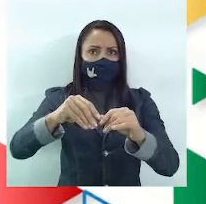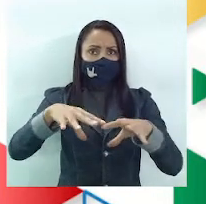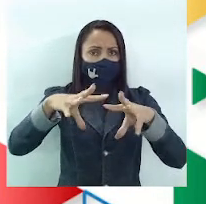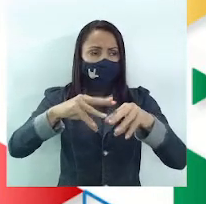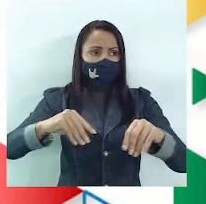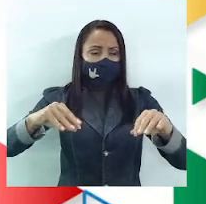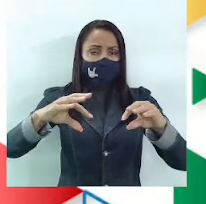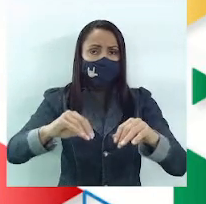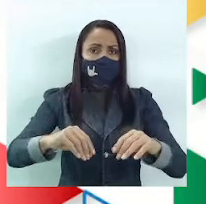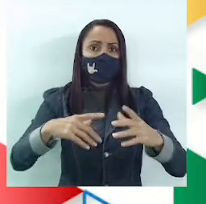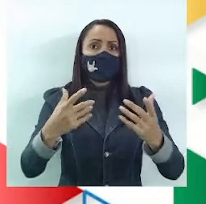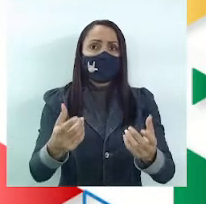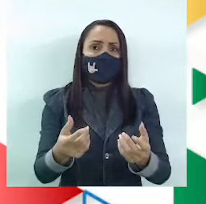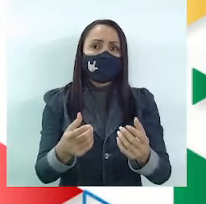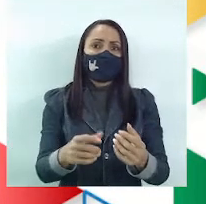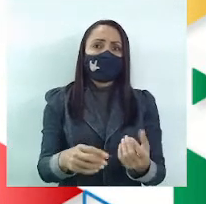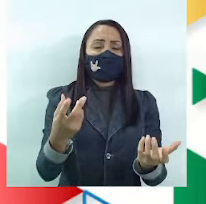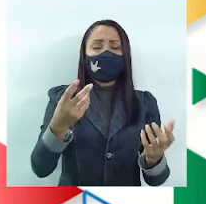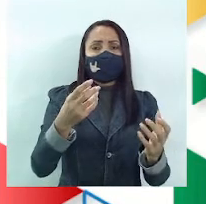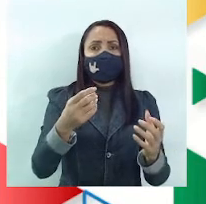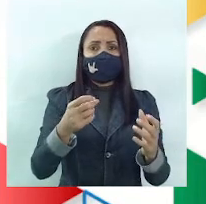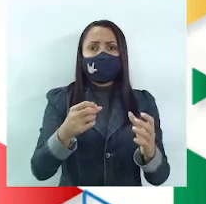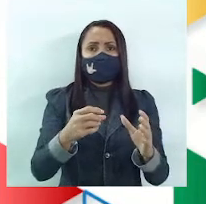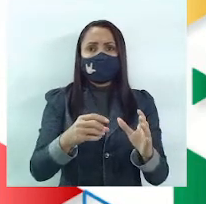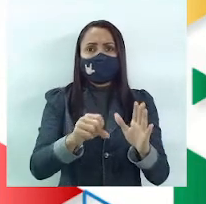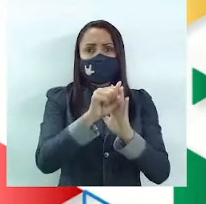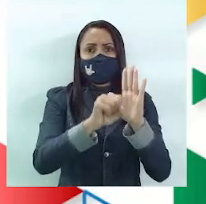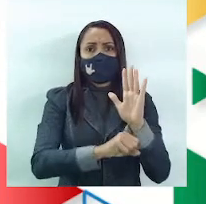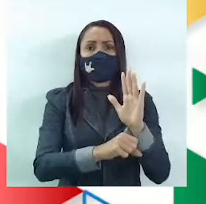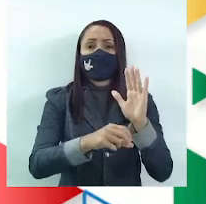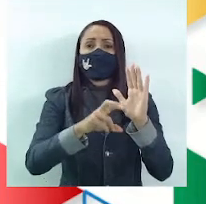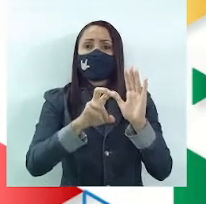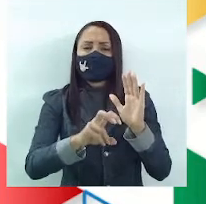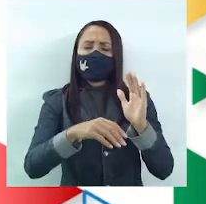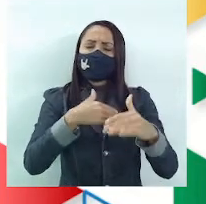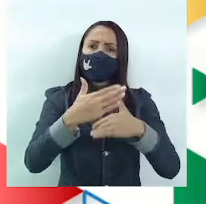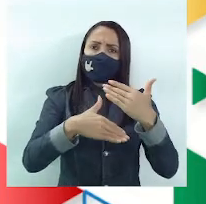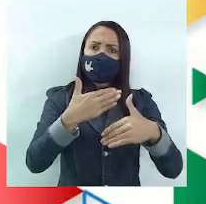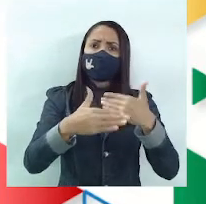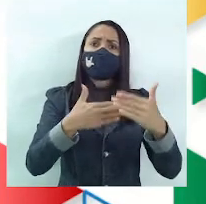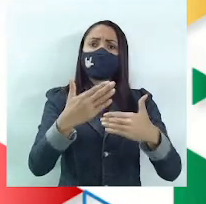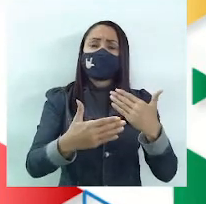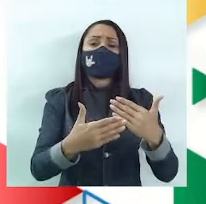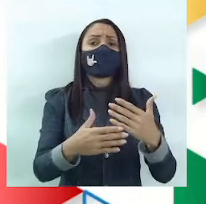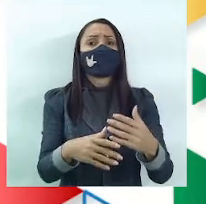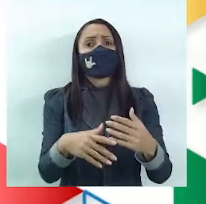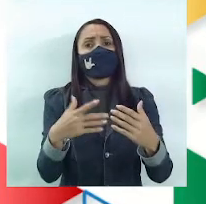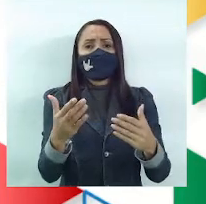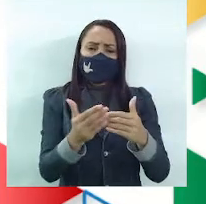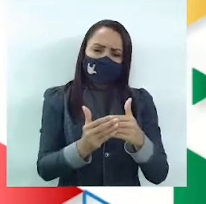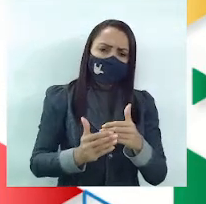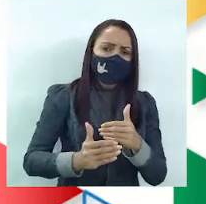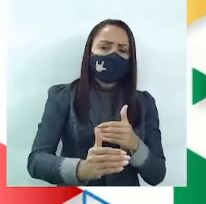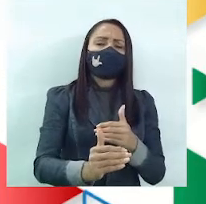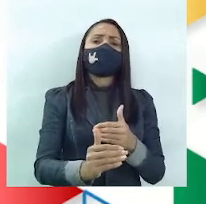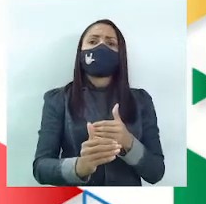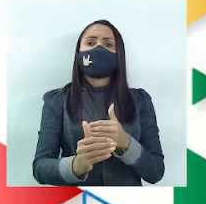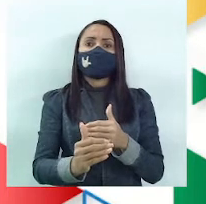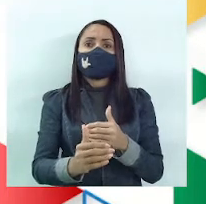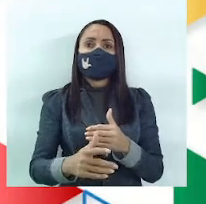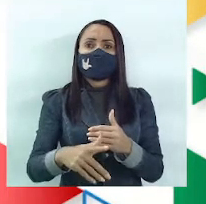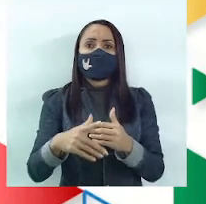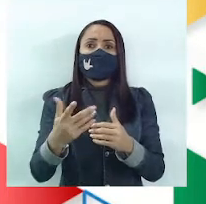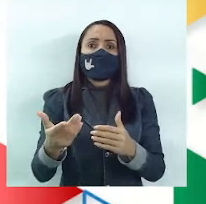Plantada há quase 5 séculos, passou por todos os desafios que a modernização impõe, ou seja, desde o latifúndio, até